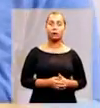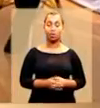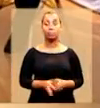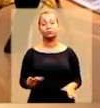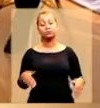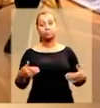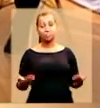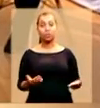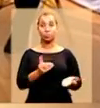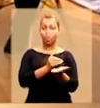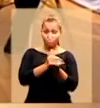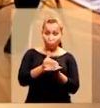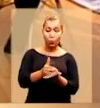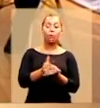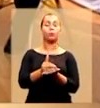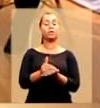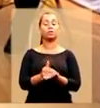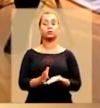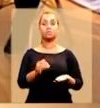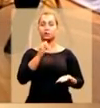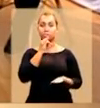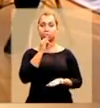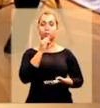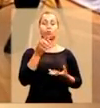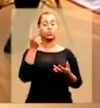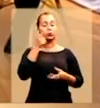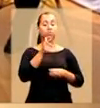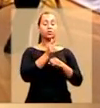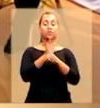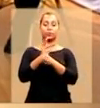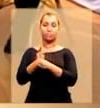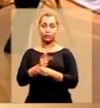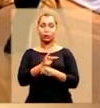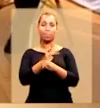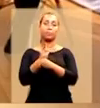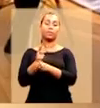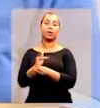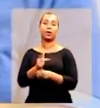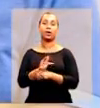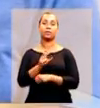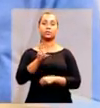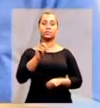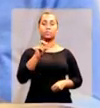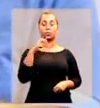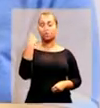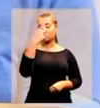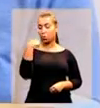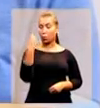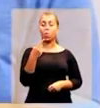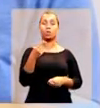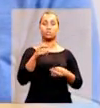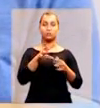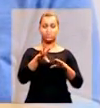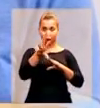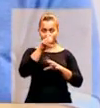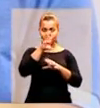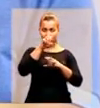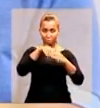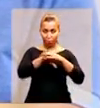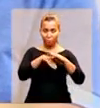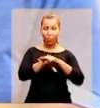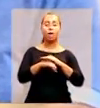exista o começo de um produto, né? Eu consegui filmar até o final. Eu tenho mais de 50 horas de material